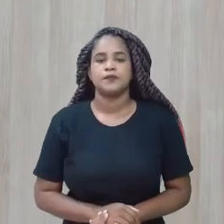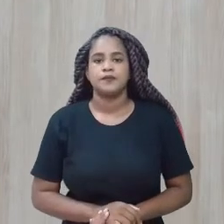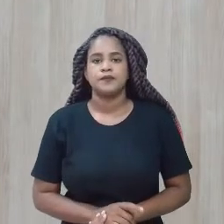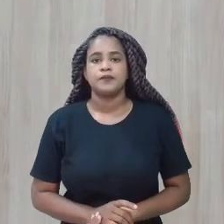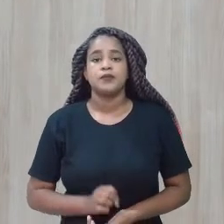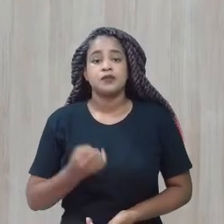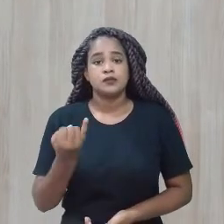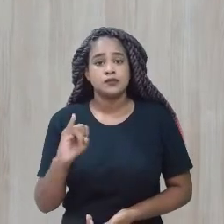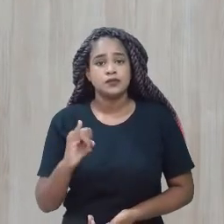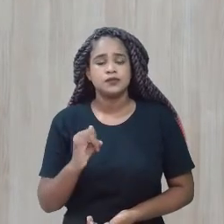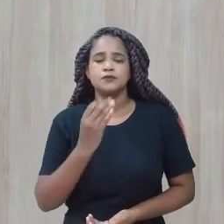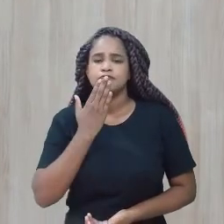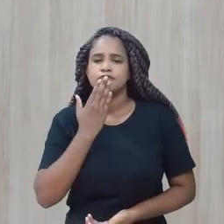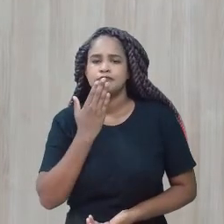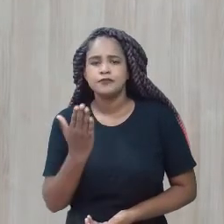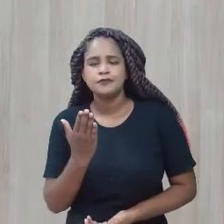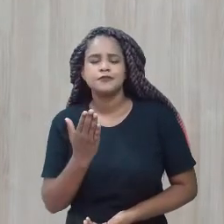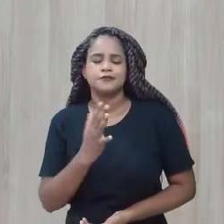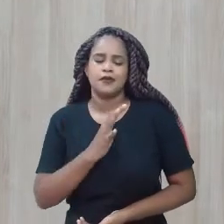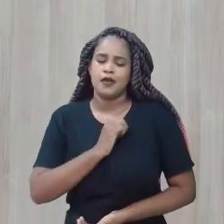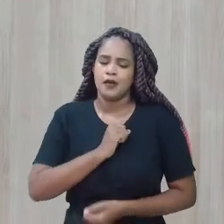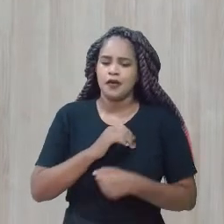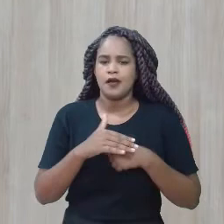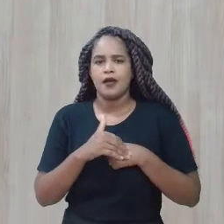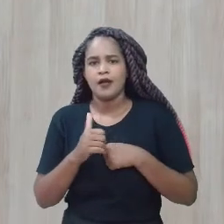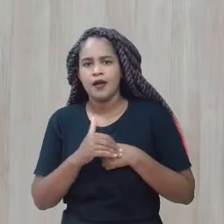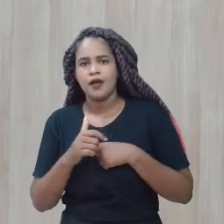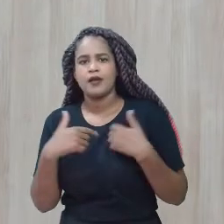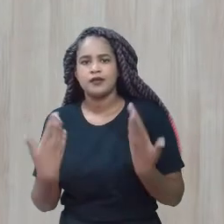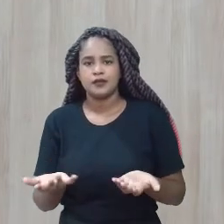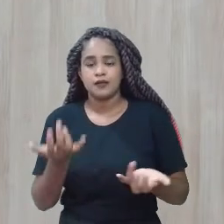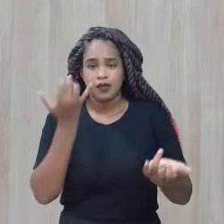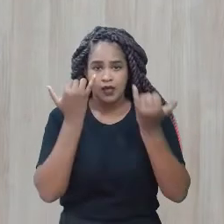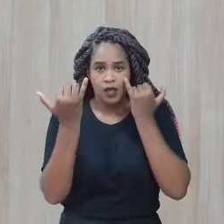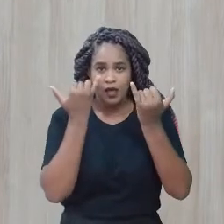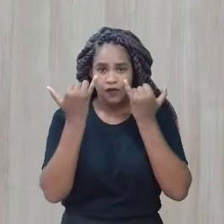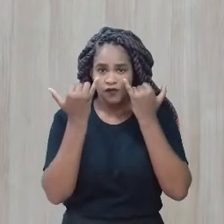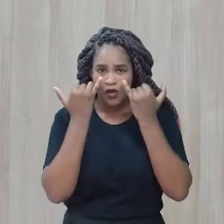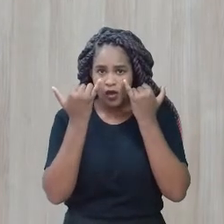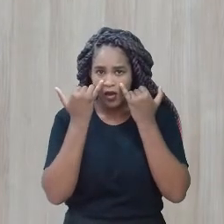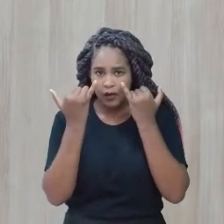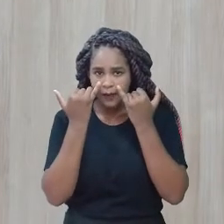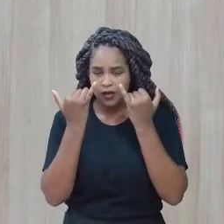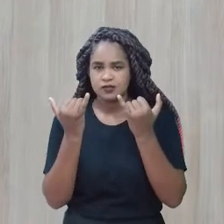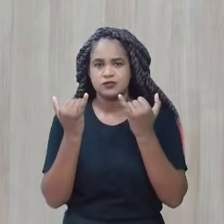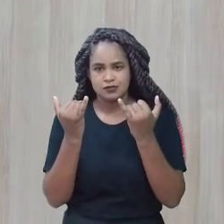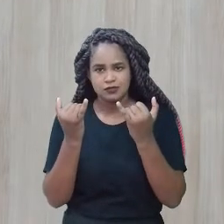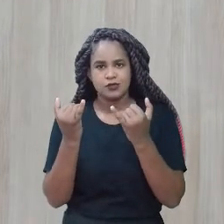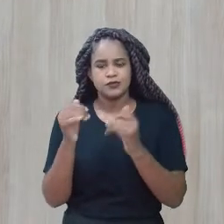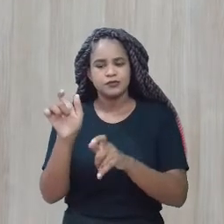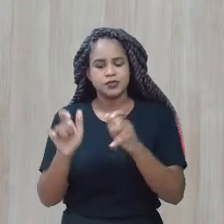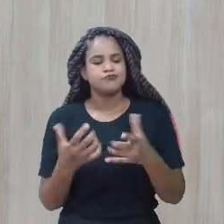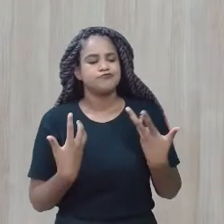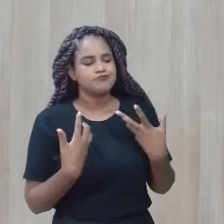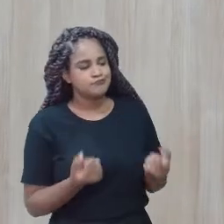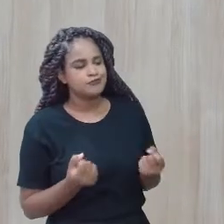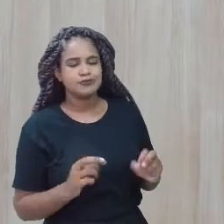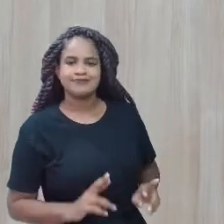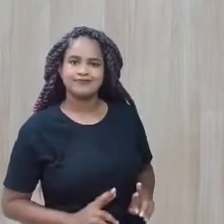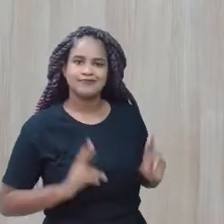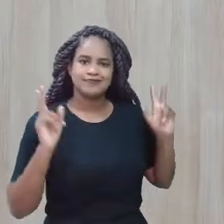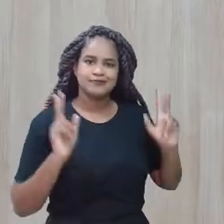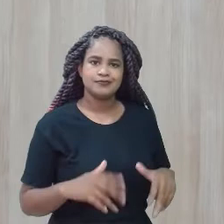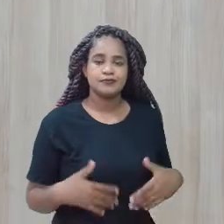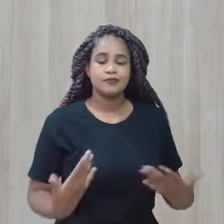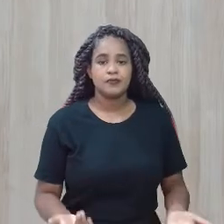com jeitinho, não é? Essa informação, ela chega e é atendida de forma diferente. Então, a